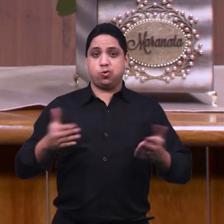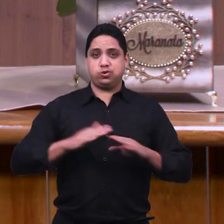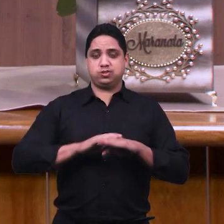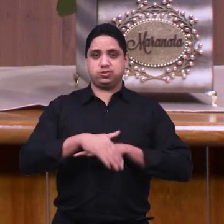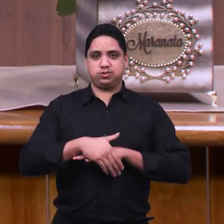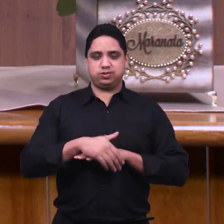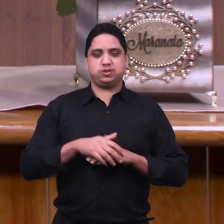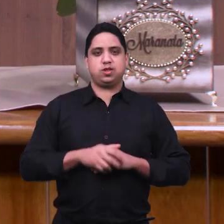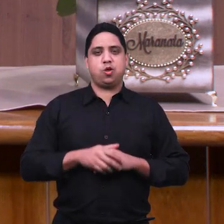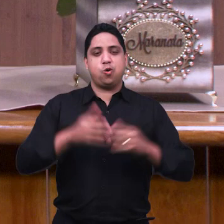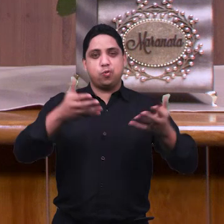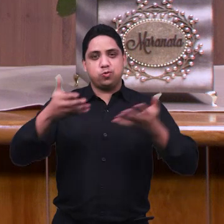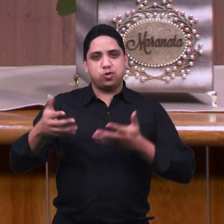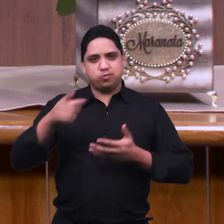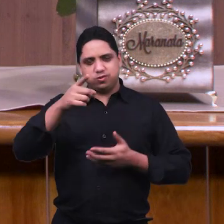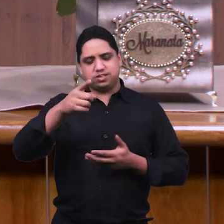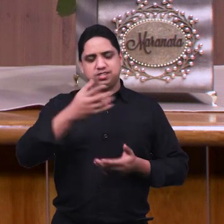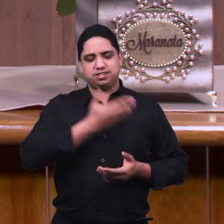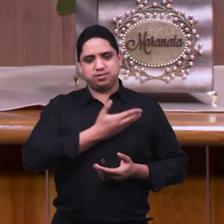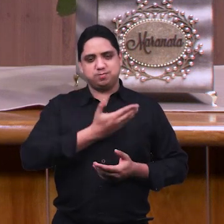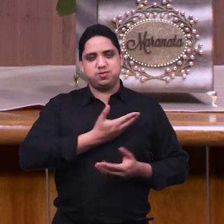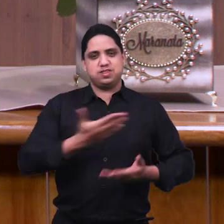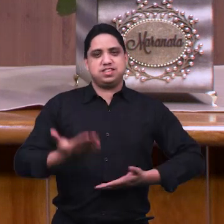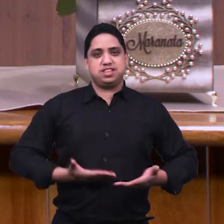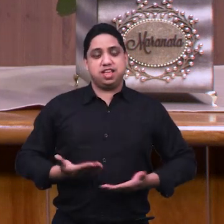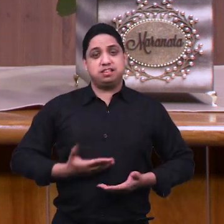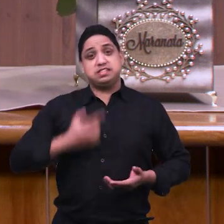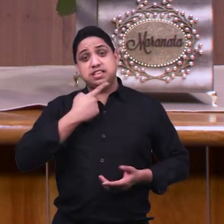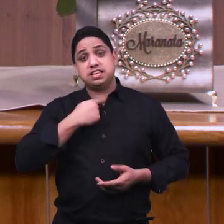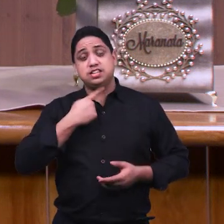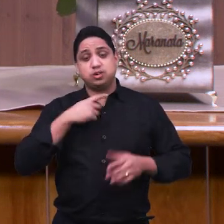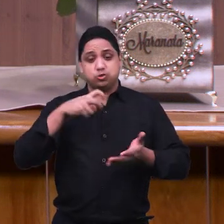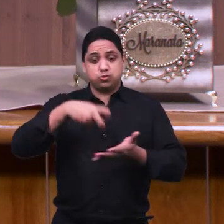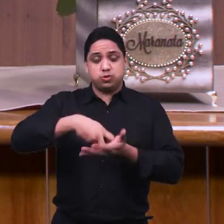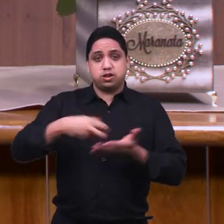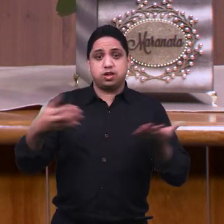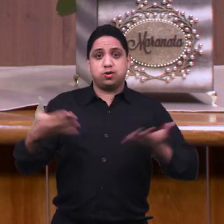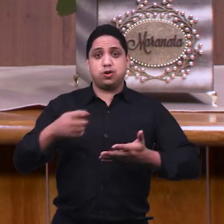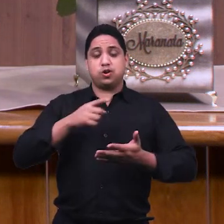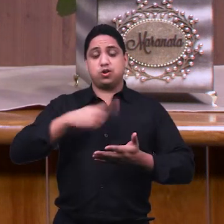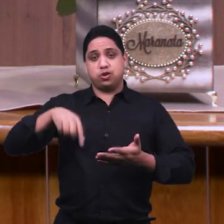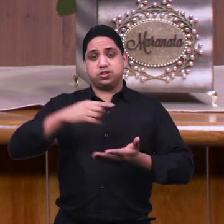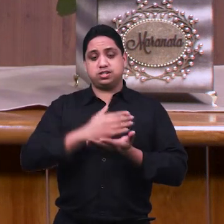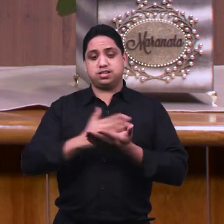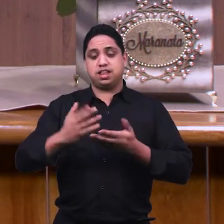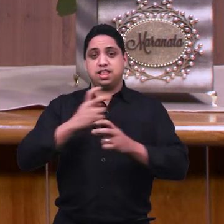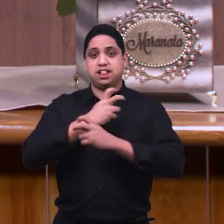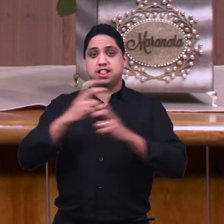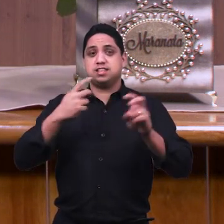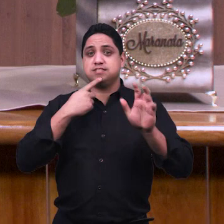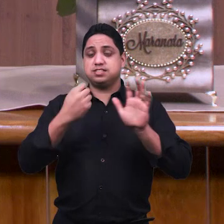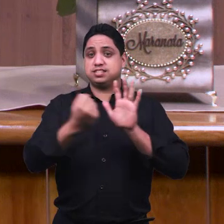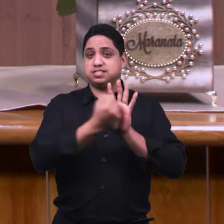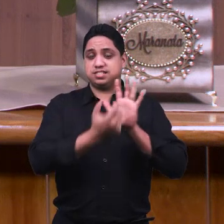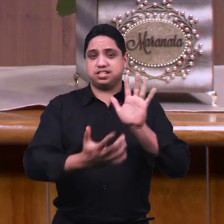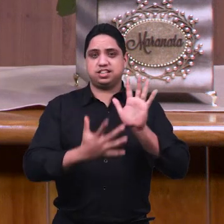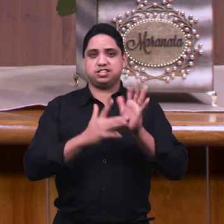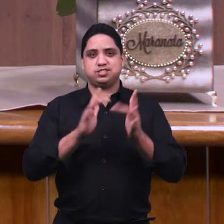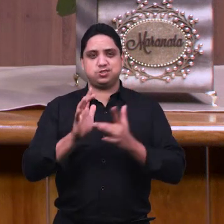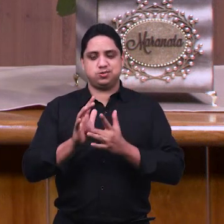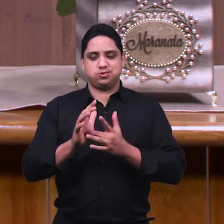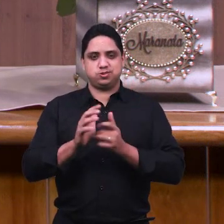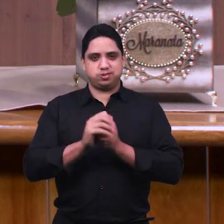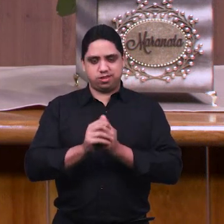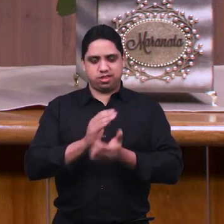noite. E convidando você, meu amigo, meu irmão, se desejar, está de joelho instante para iniciarmos com clamor pelo sangue de Jesus esse culto.